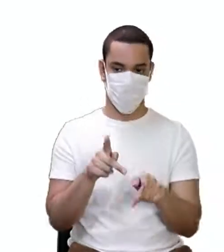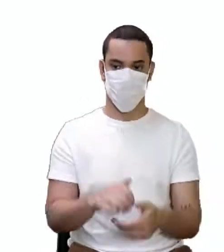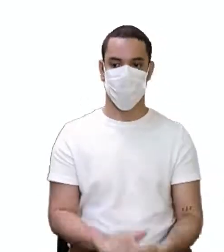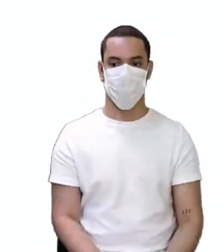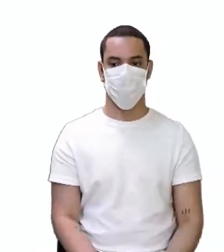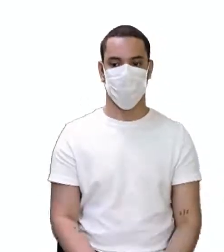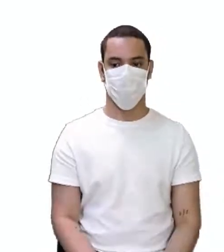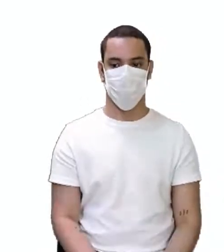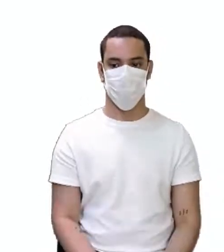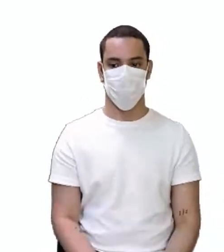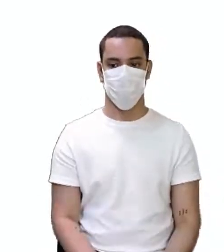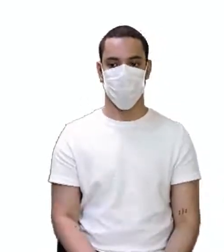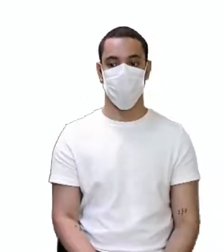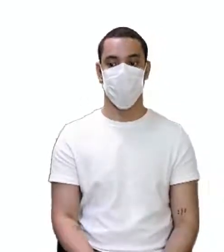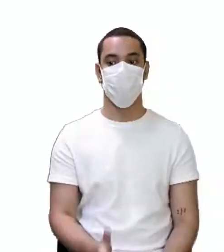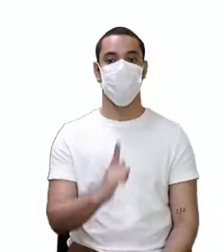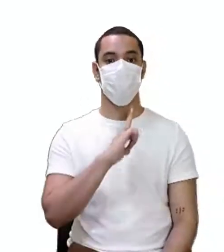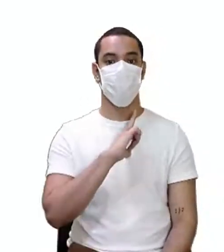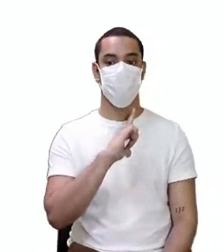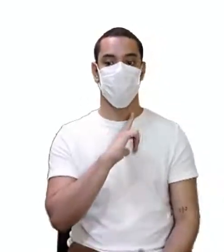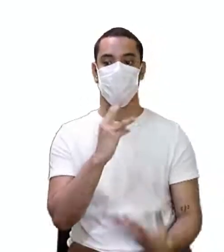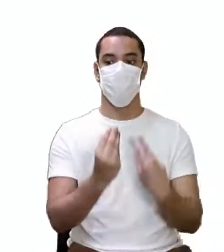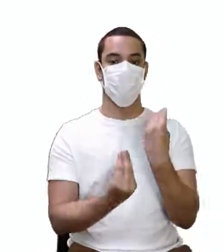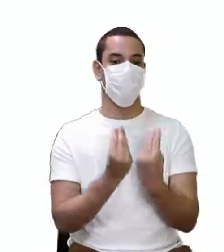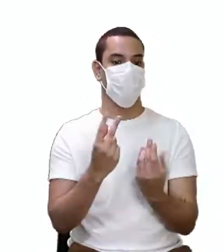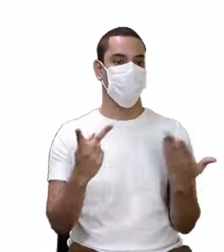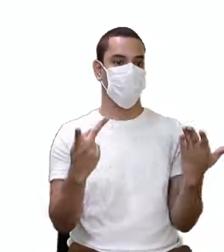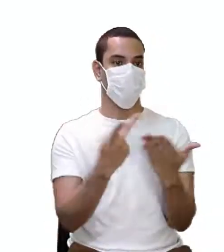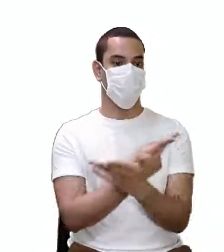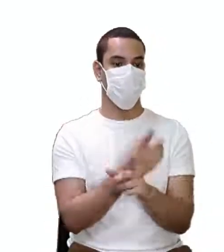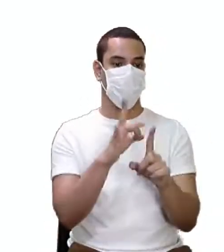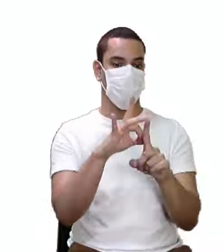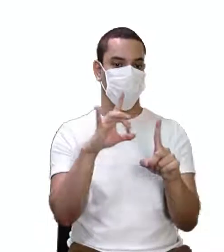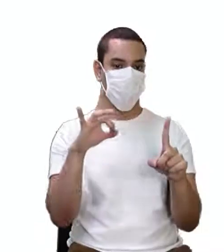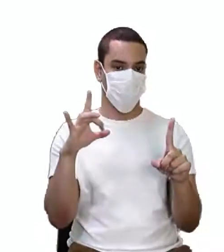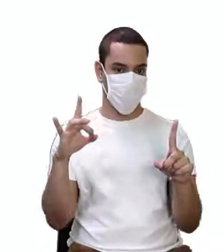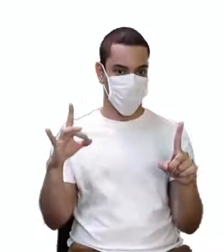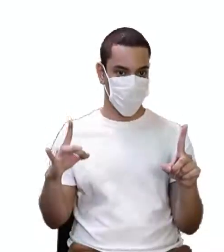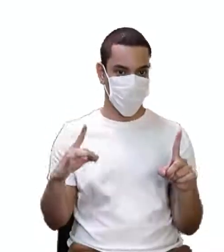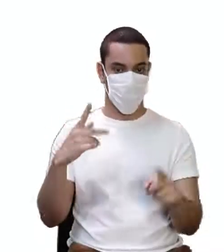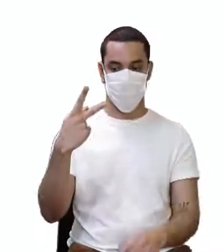lá, nós temos os mecanismos isoladores de